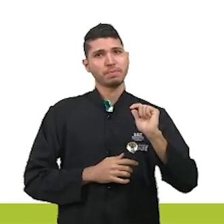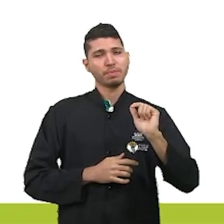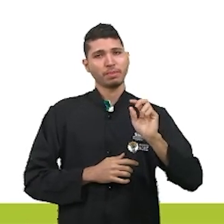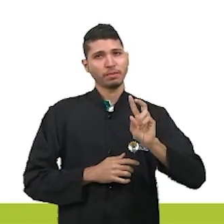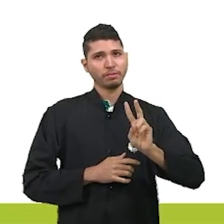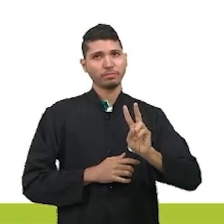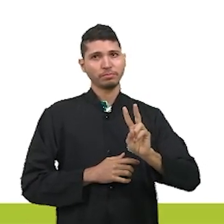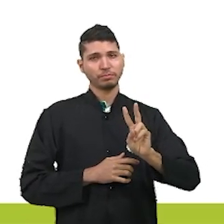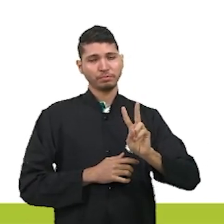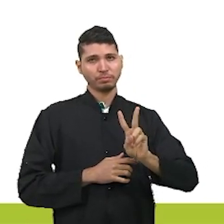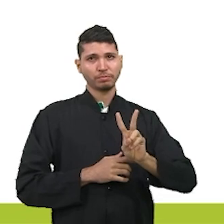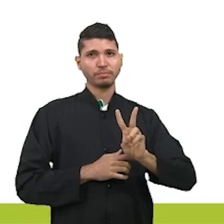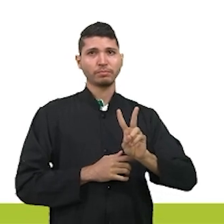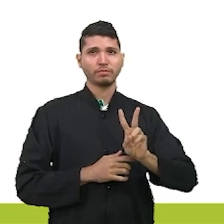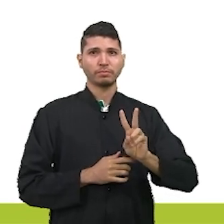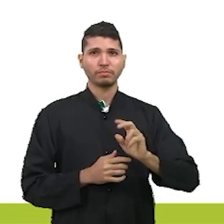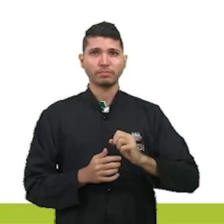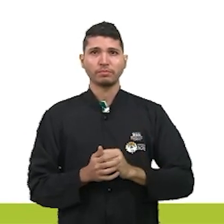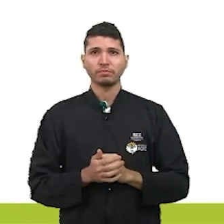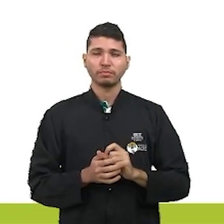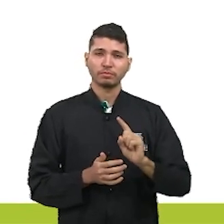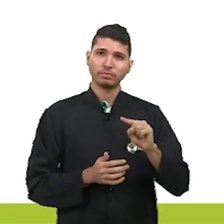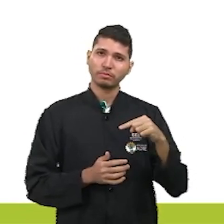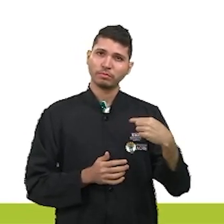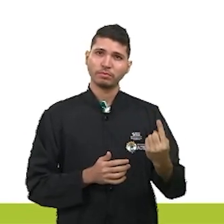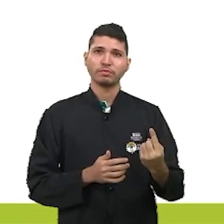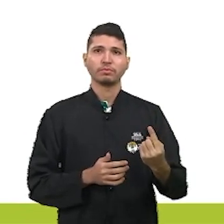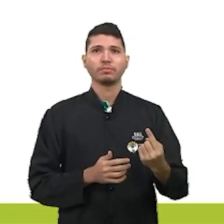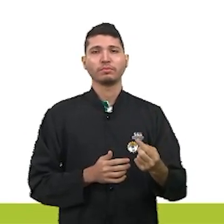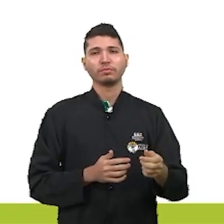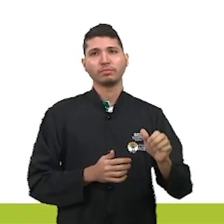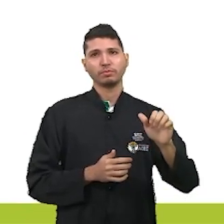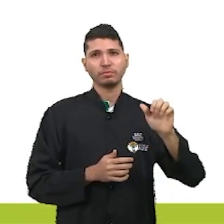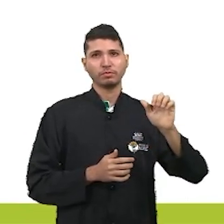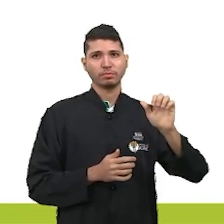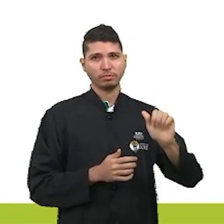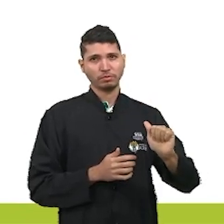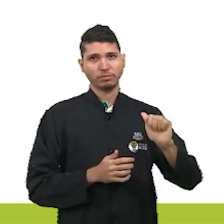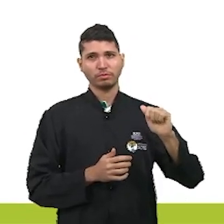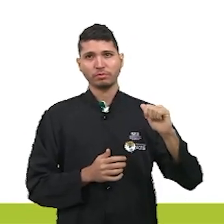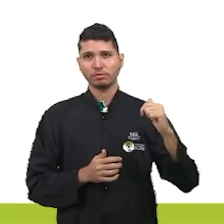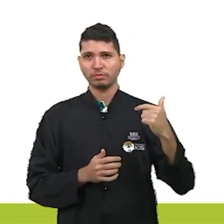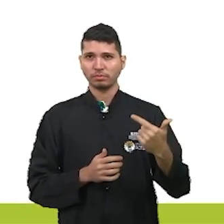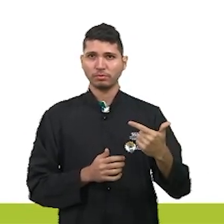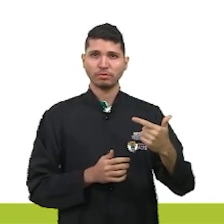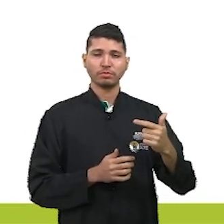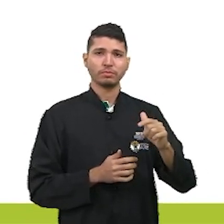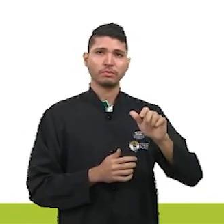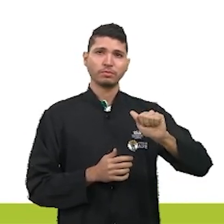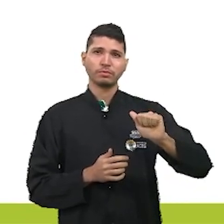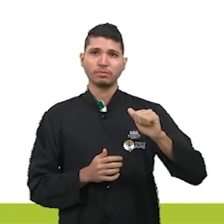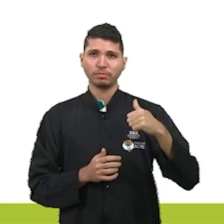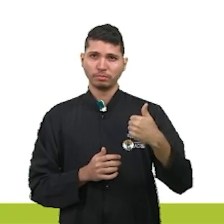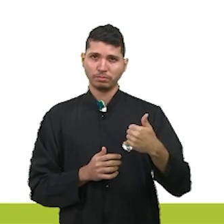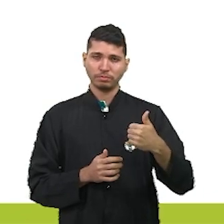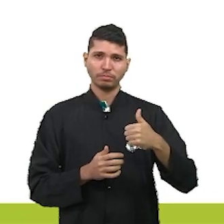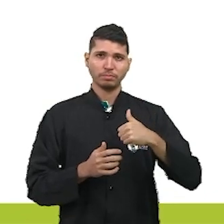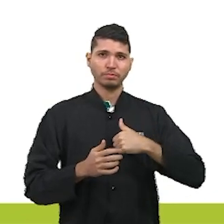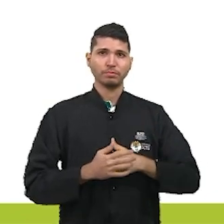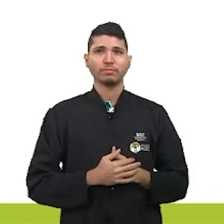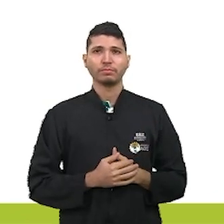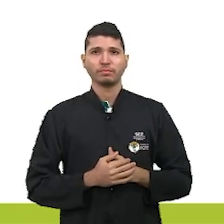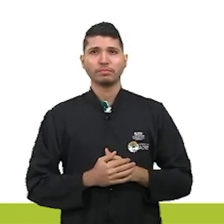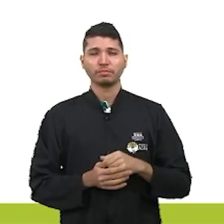Agora, eu posso começar com o A2, A1, T,